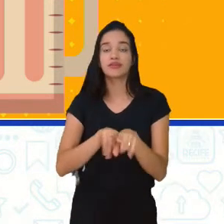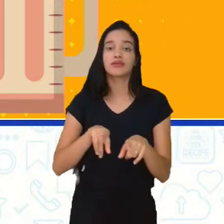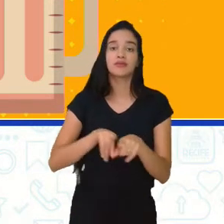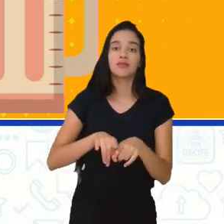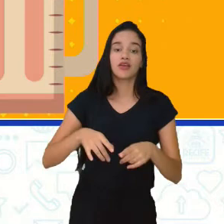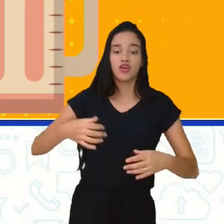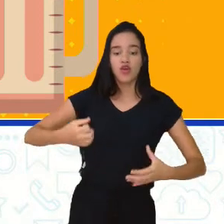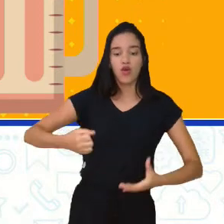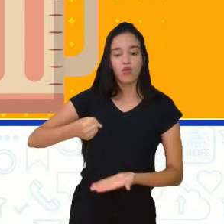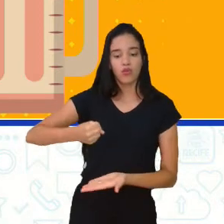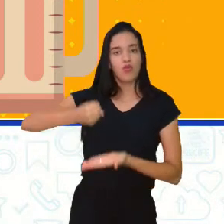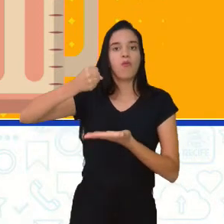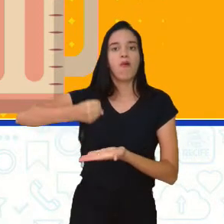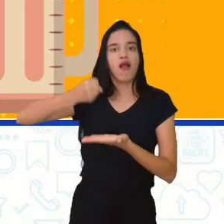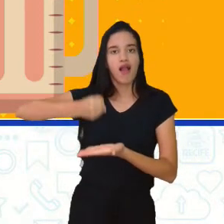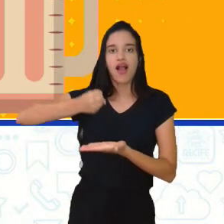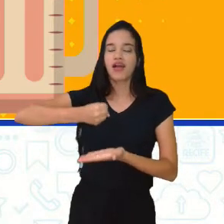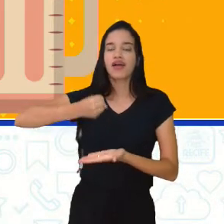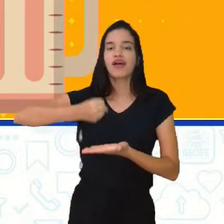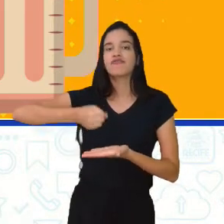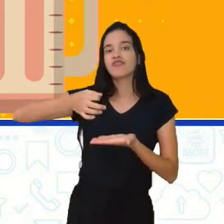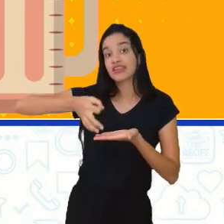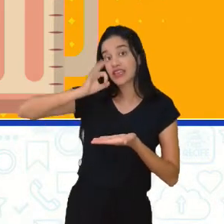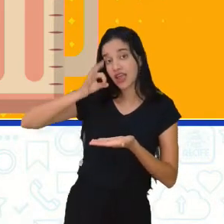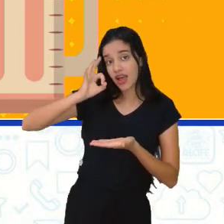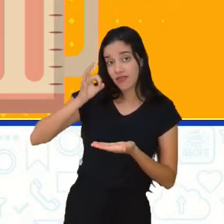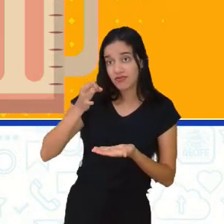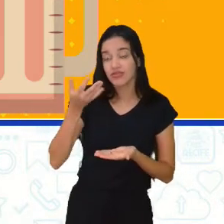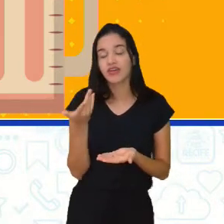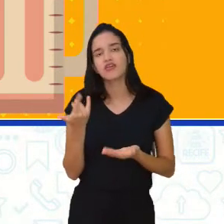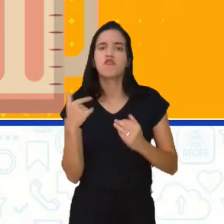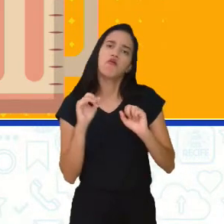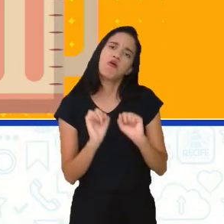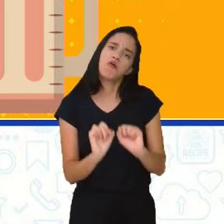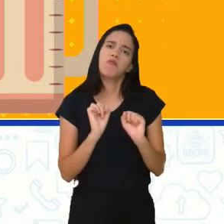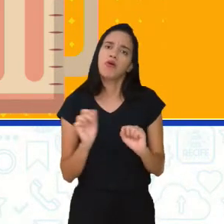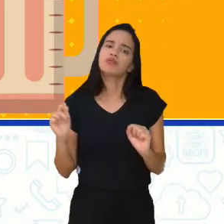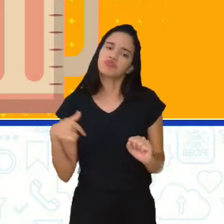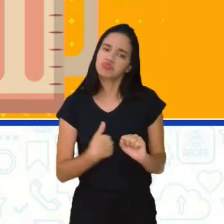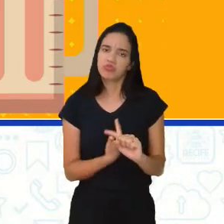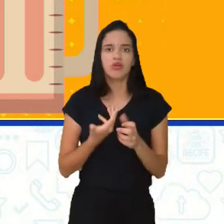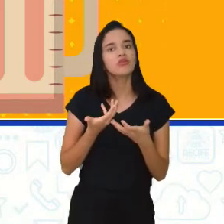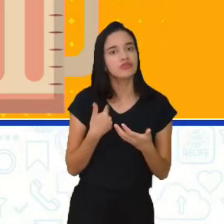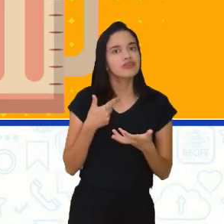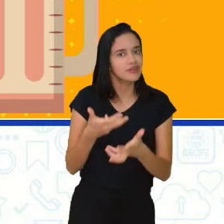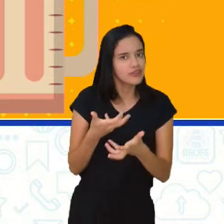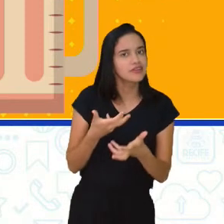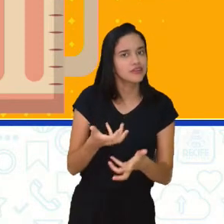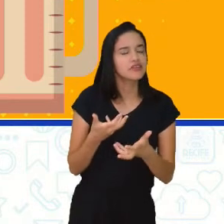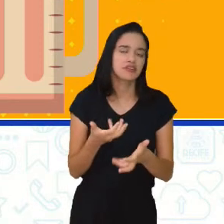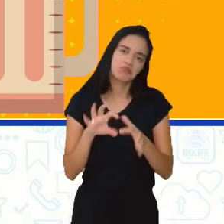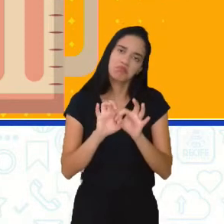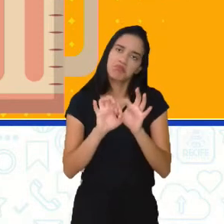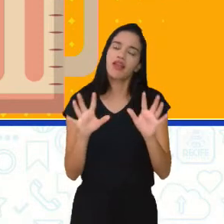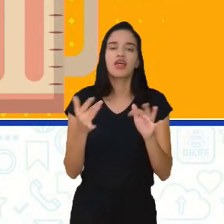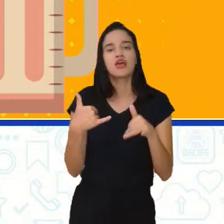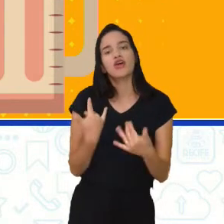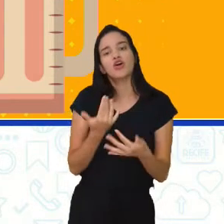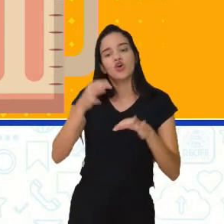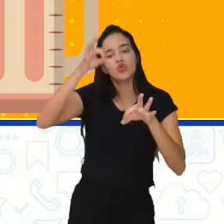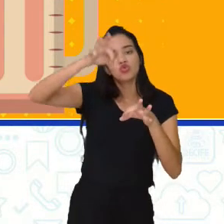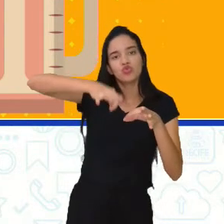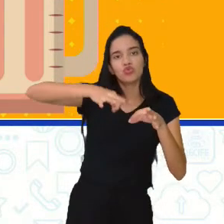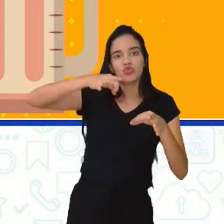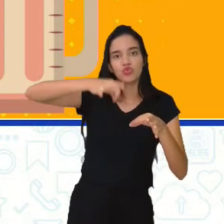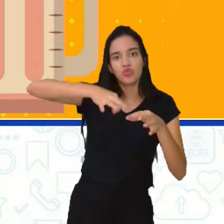gente está acostumado a dizer de café, mas a gente pode colocar aí dentro dessa garrafa o que a gente quiser, não é isso? Posso colocar um chá,